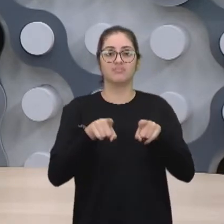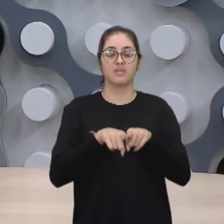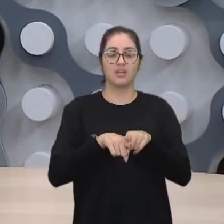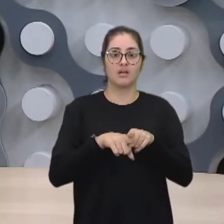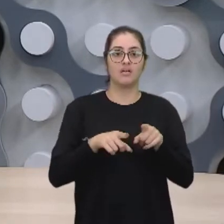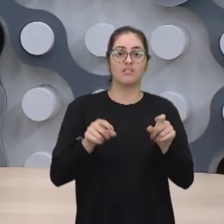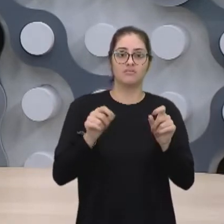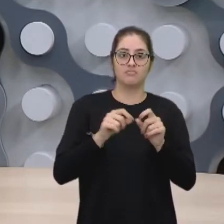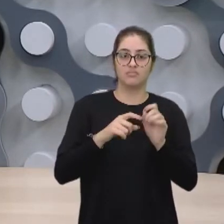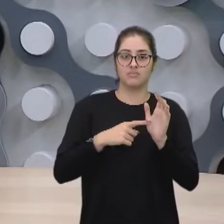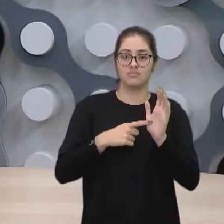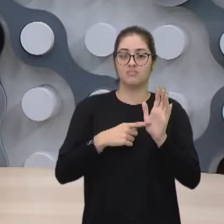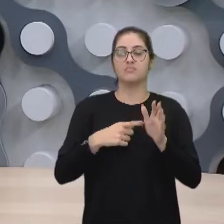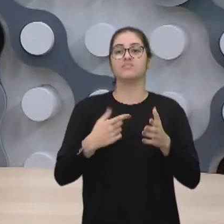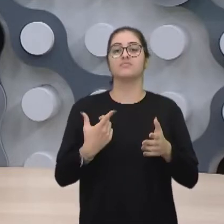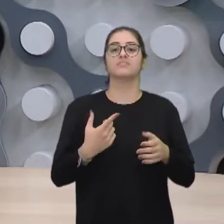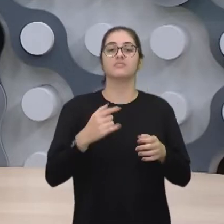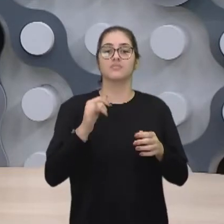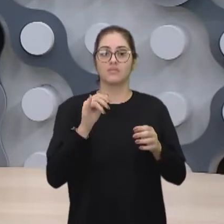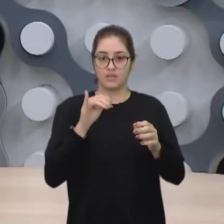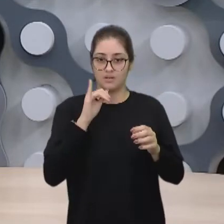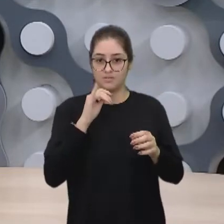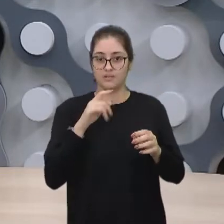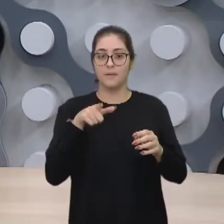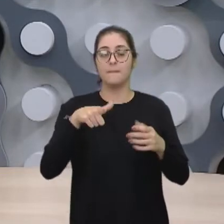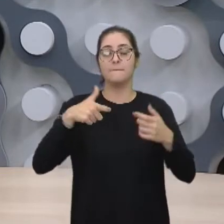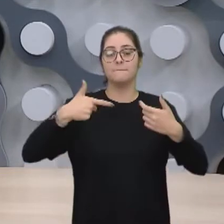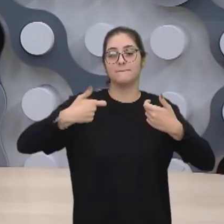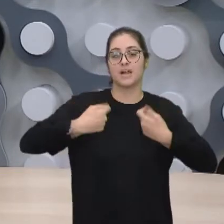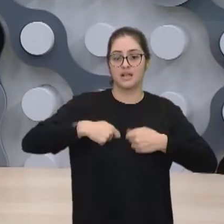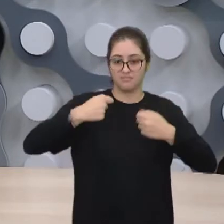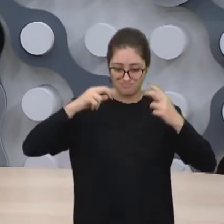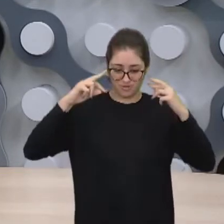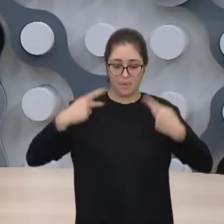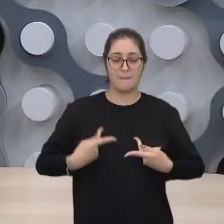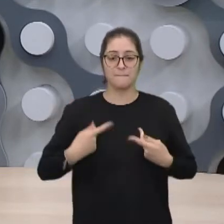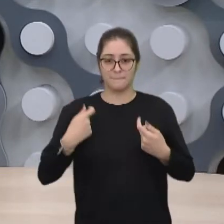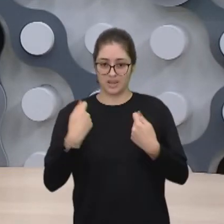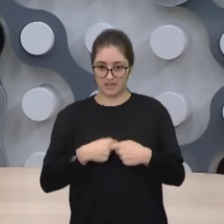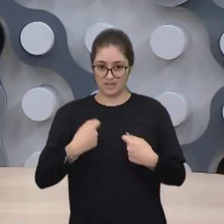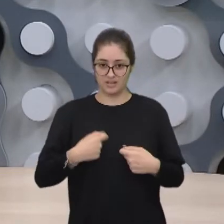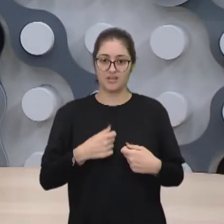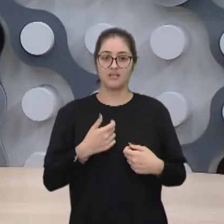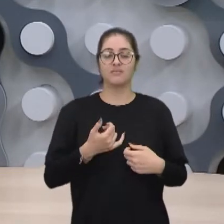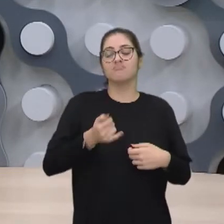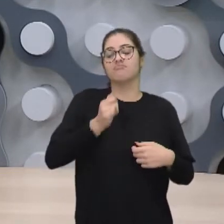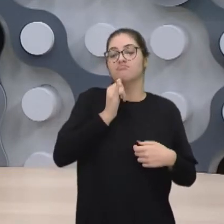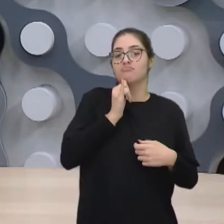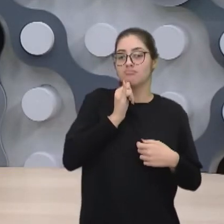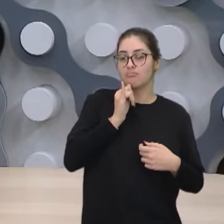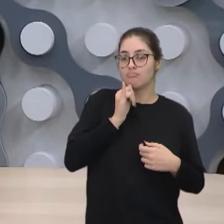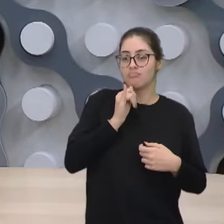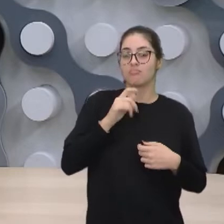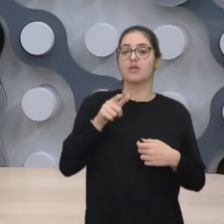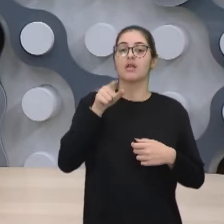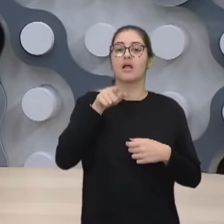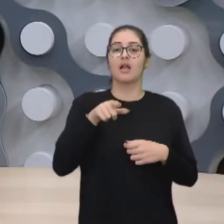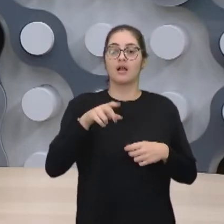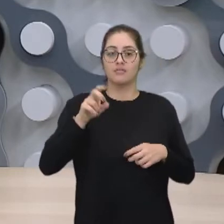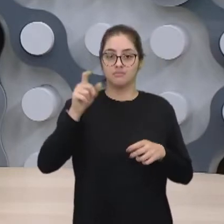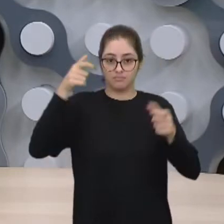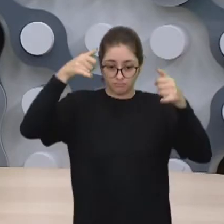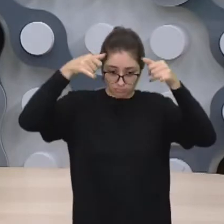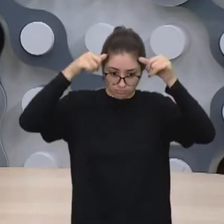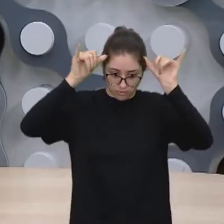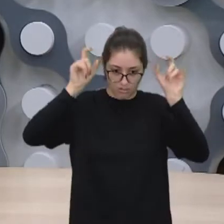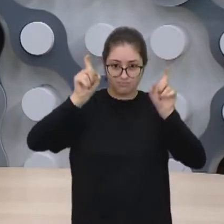ação antrópica, apesar da necessidade do ser humano. Então nós temos aí, por exemplo, as atividades agropecuárias,